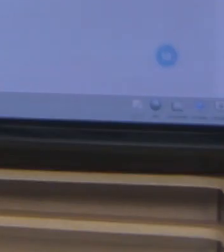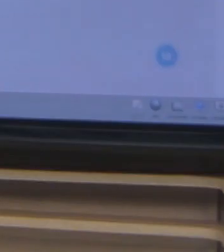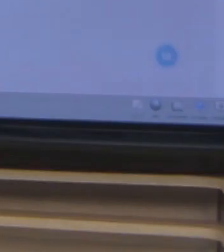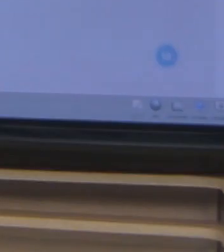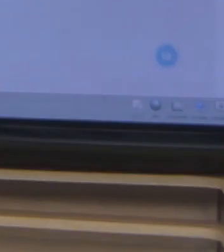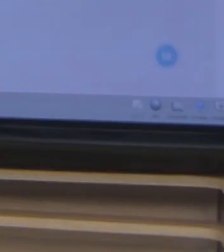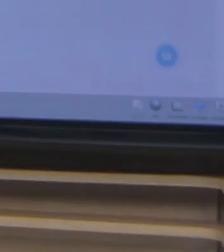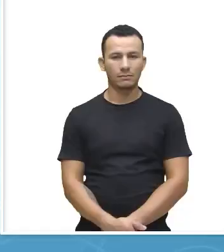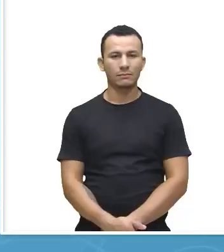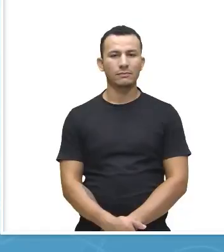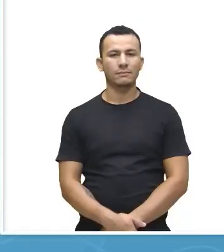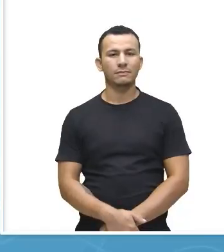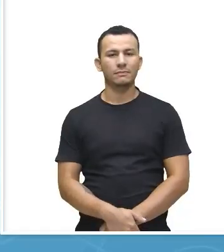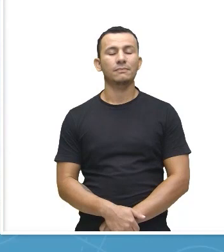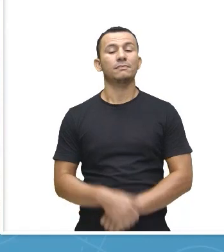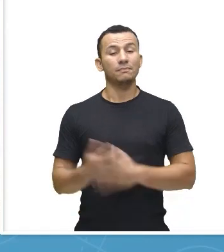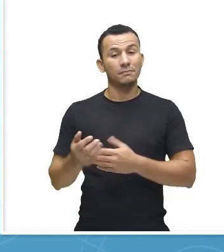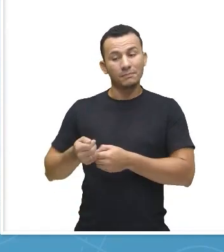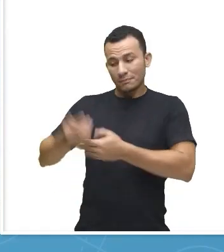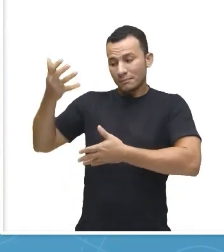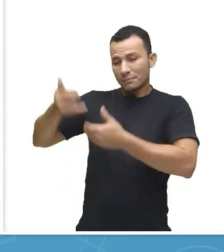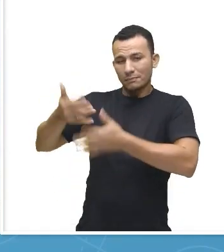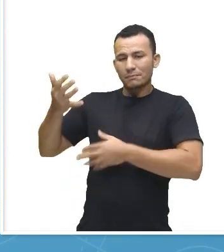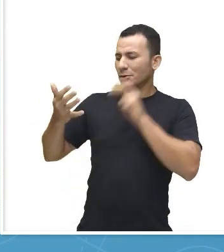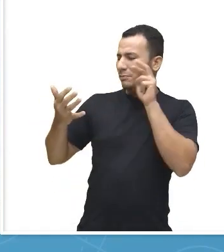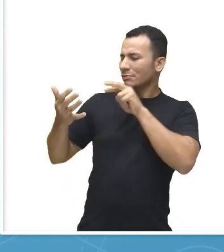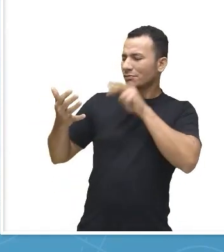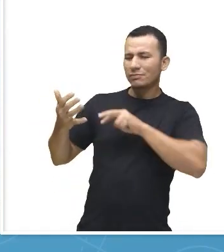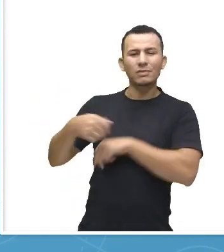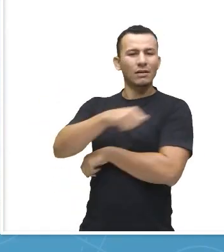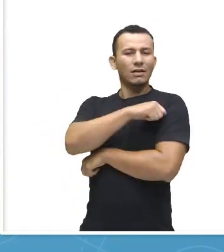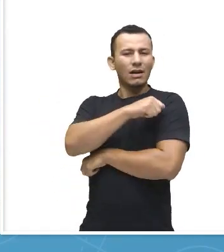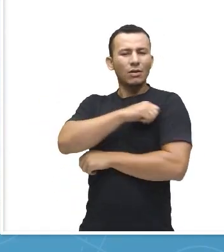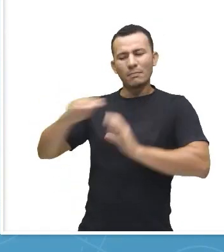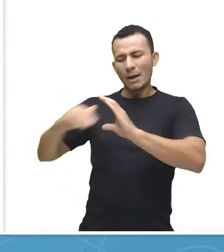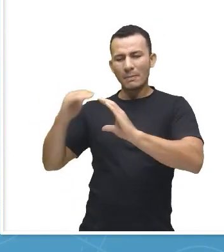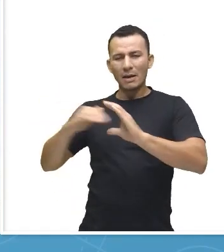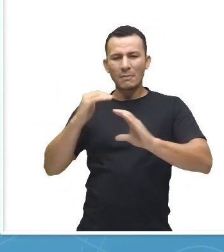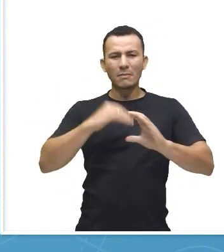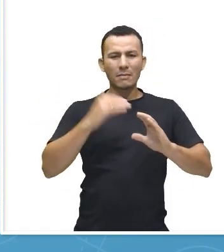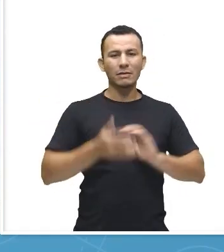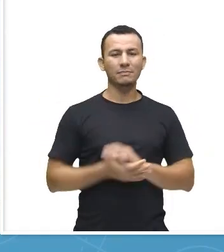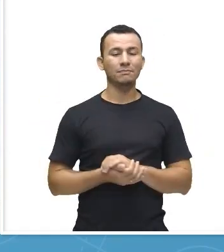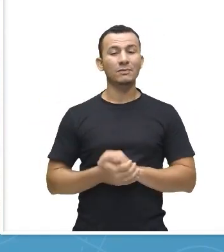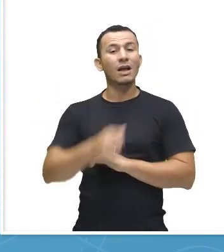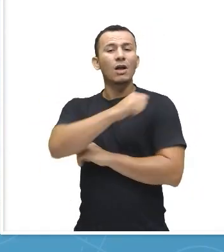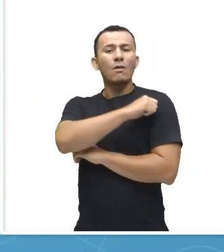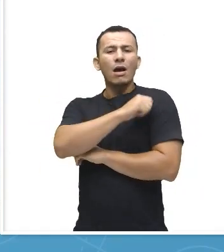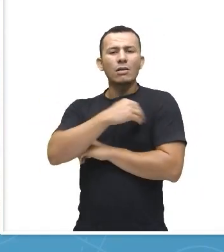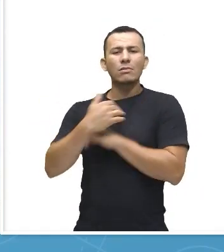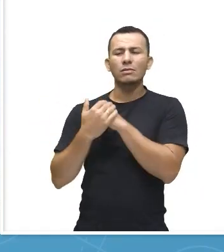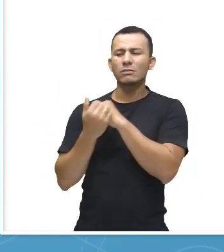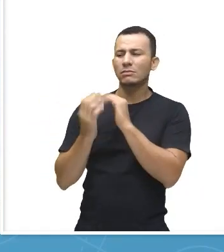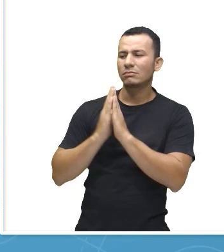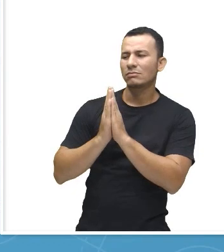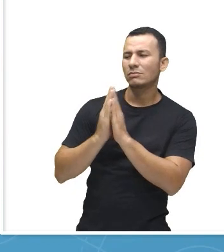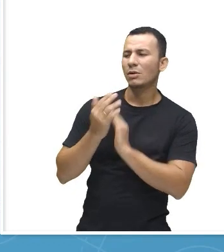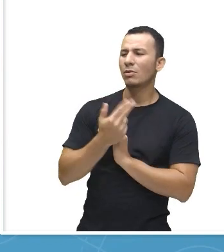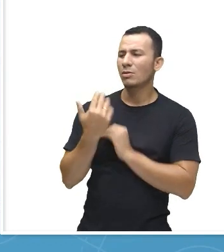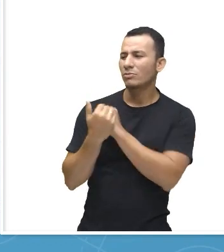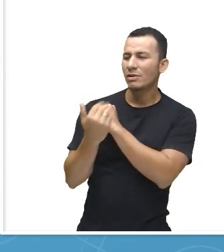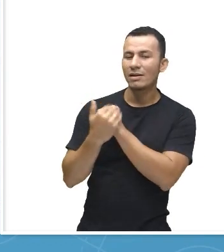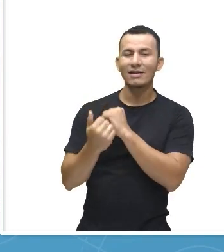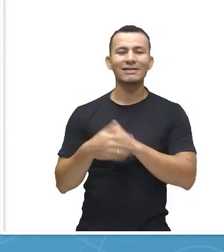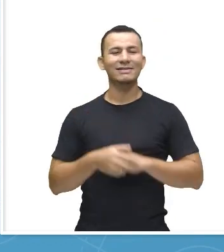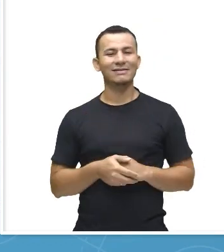Estou de volta acompanhando aqui vocês no chat novamente, né? Fala meu nome! Quem são que está participando aqui